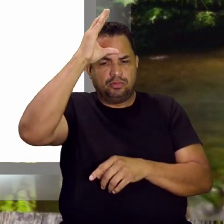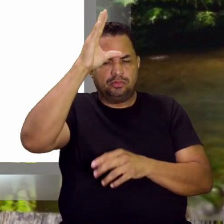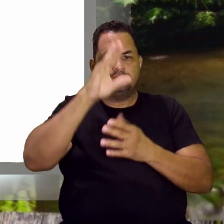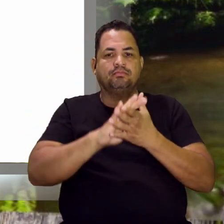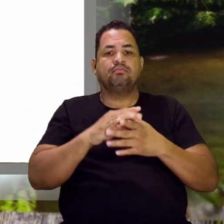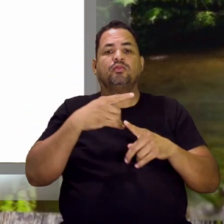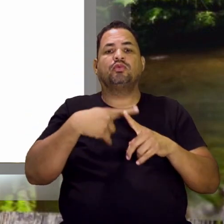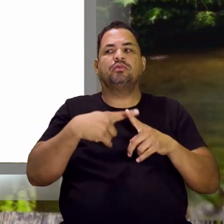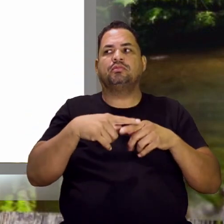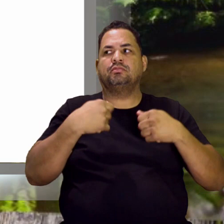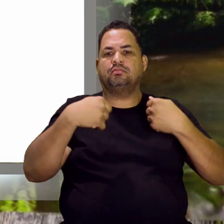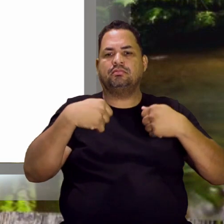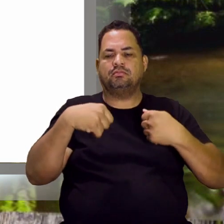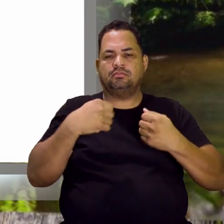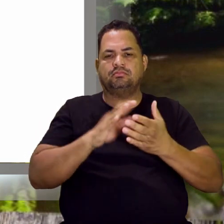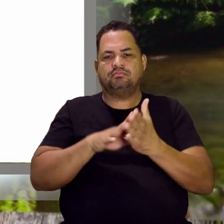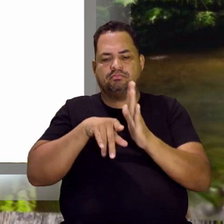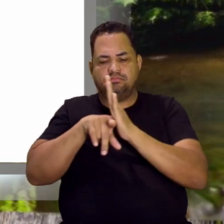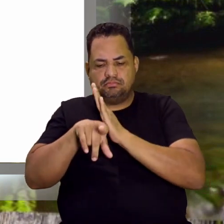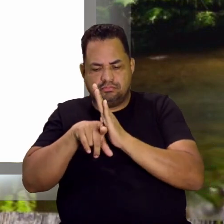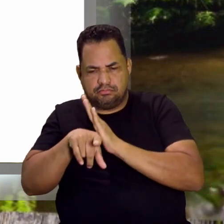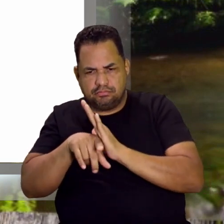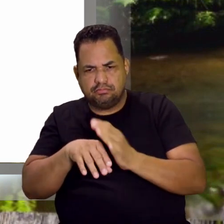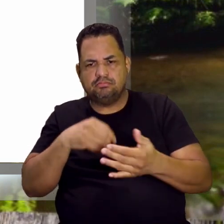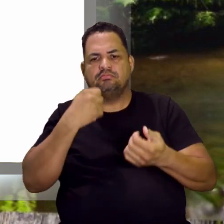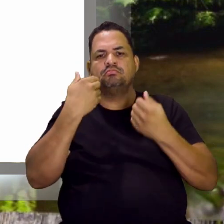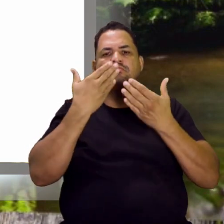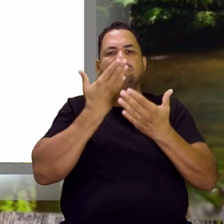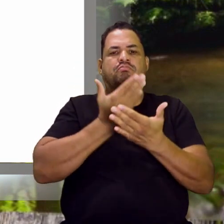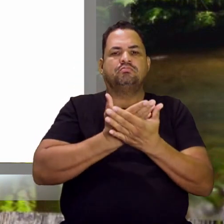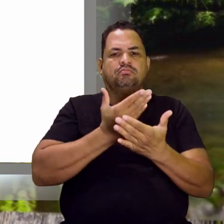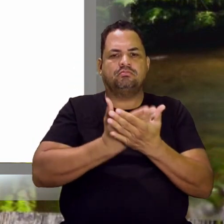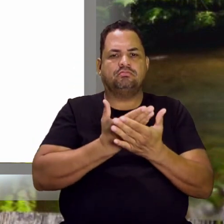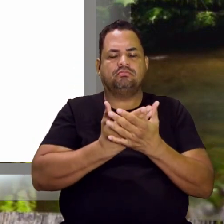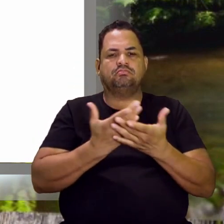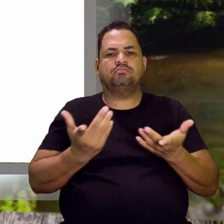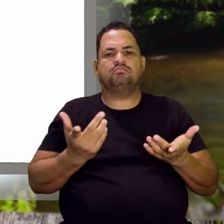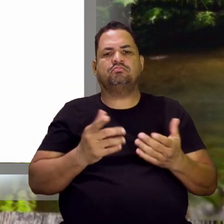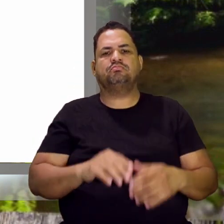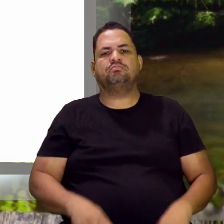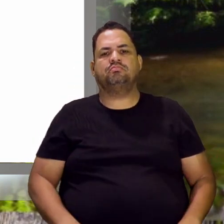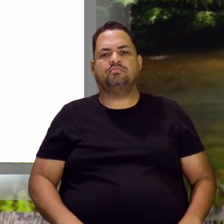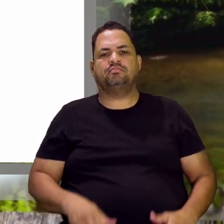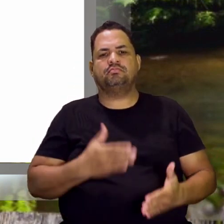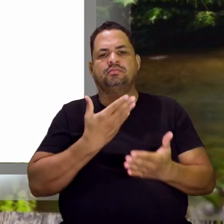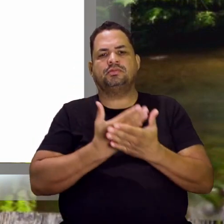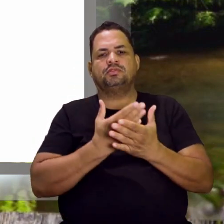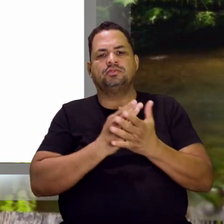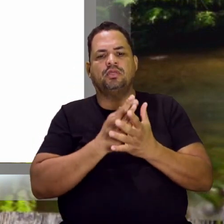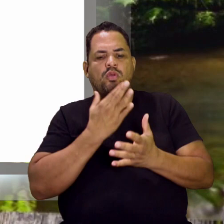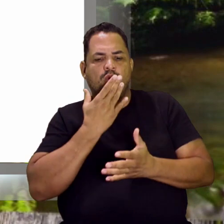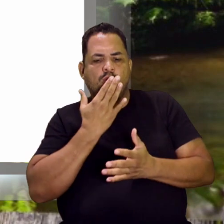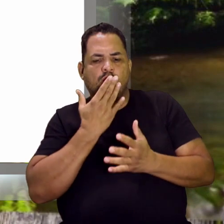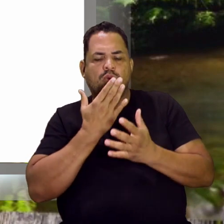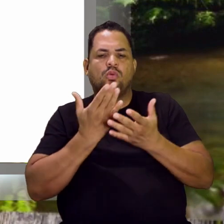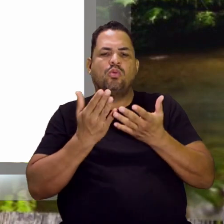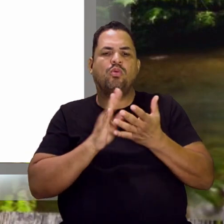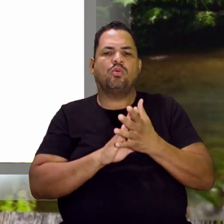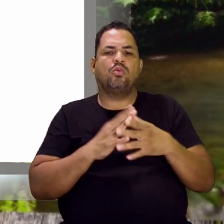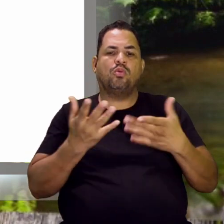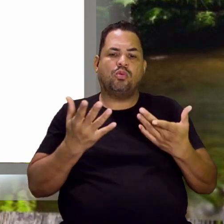pesquisar, eu vou precisar estudar sobre as plantas, eu vou precisar estudar sobre o pigmento das